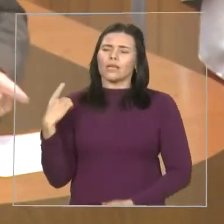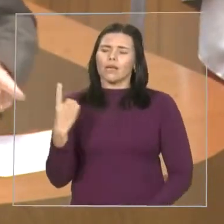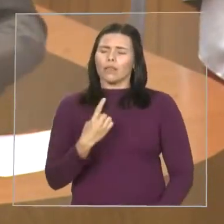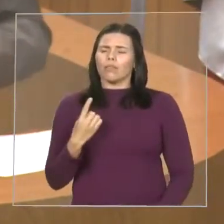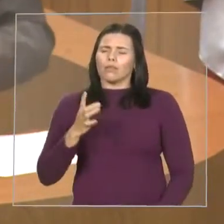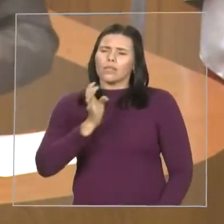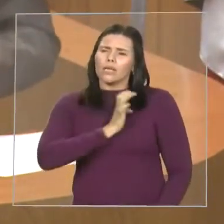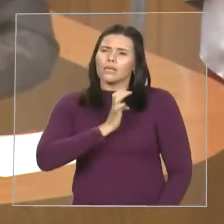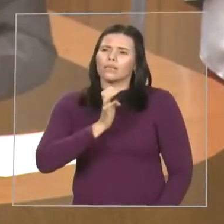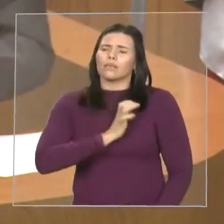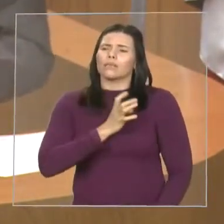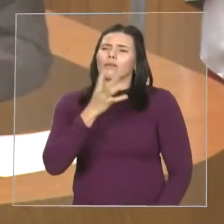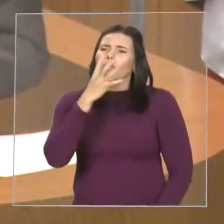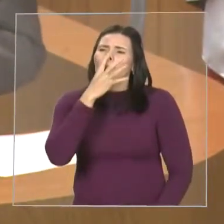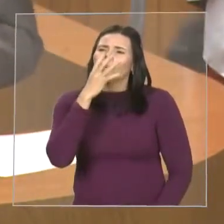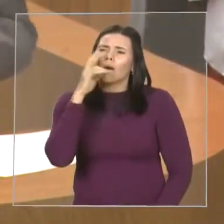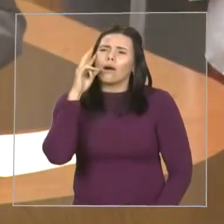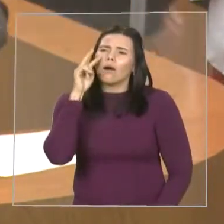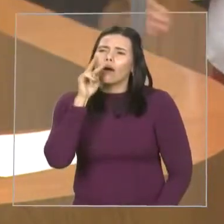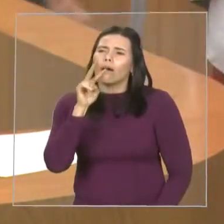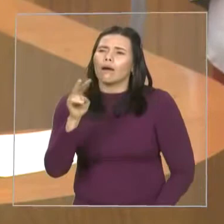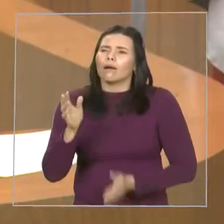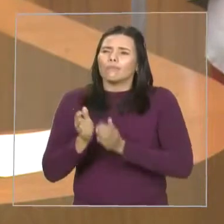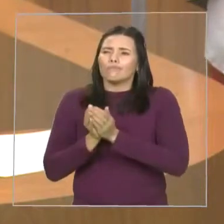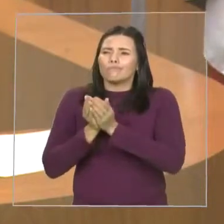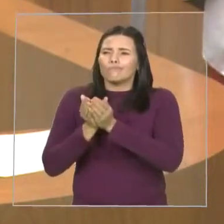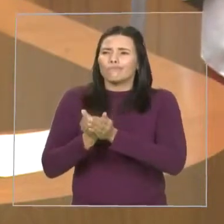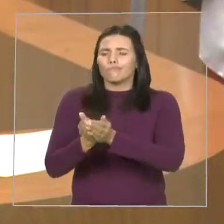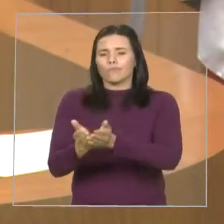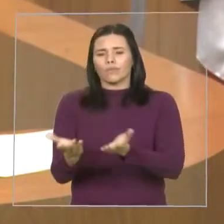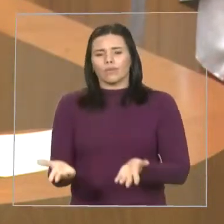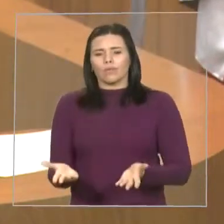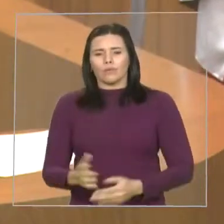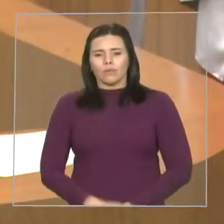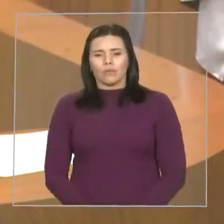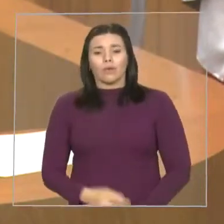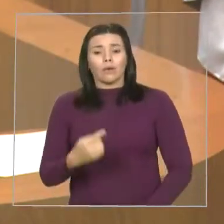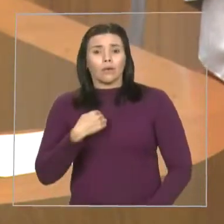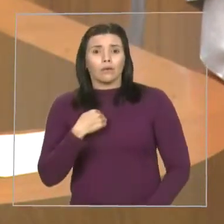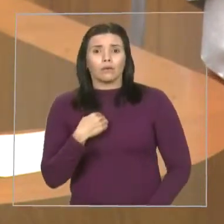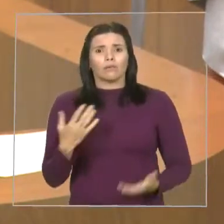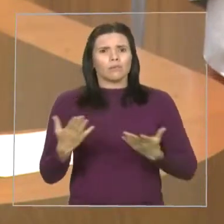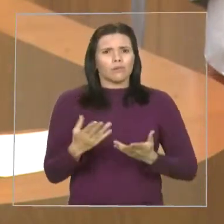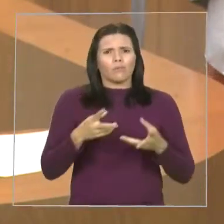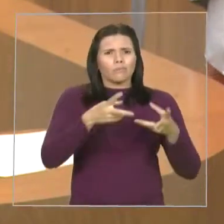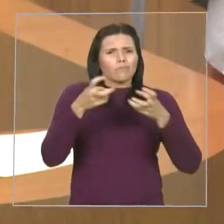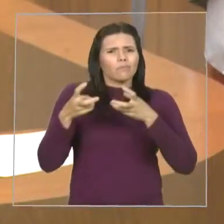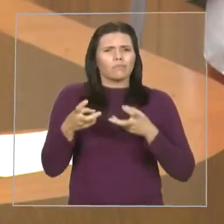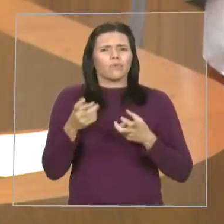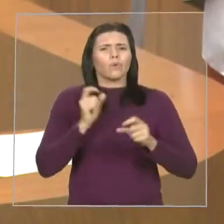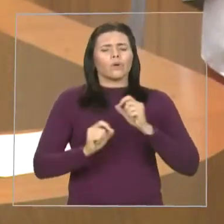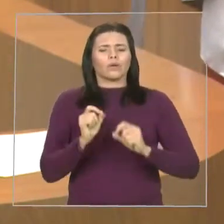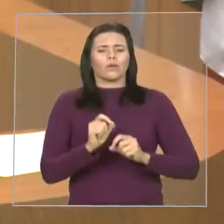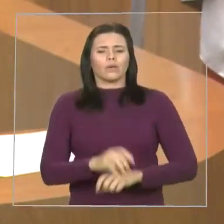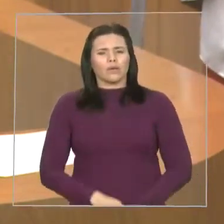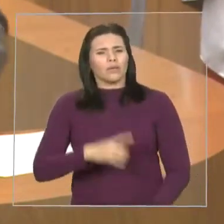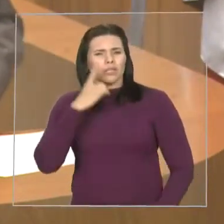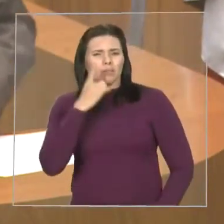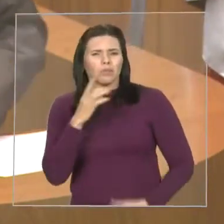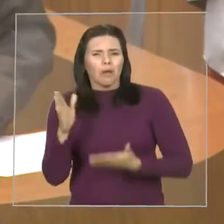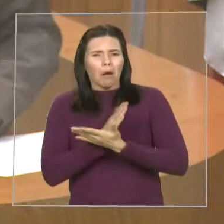E eu vi que nós debatemos essa matéria aqui no mérito. Muitos deputados aqui estavam indecisos, e foi no debate, na discussão,